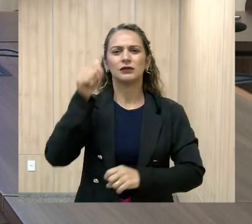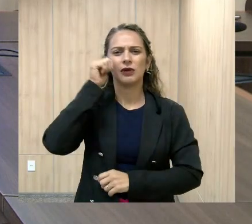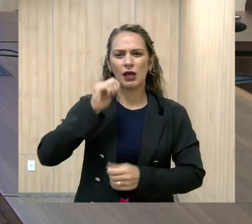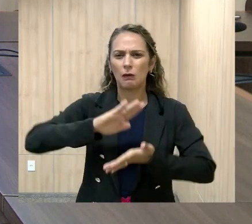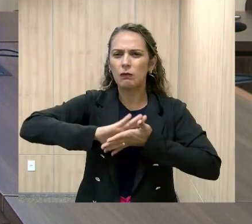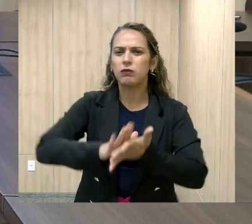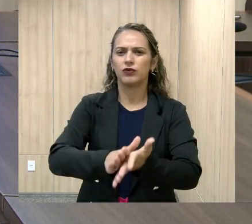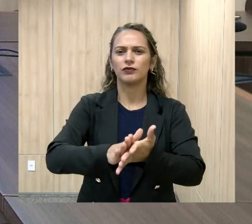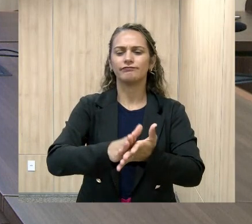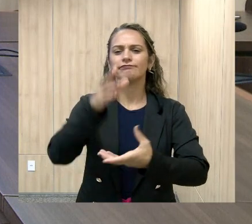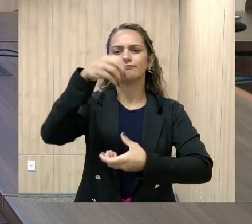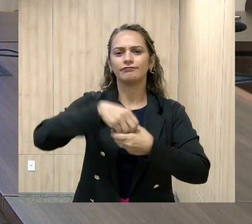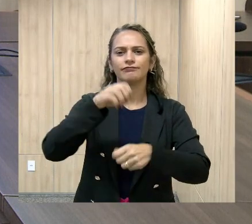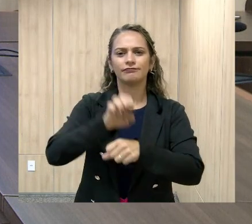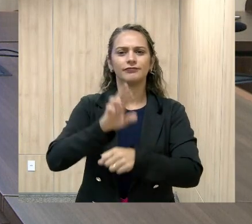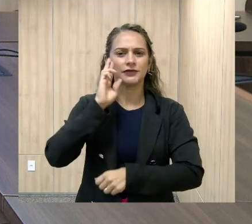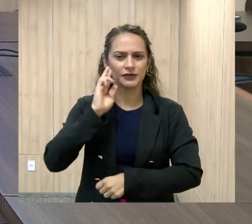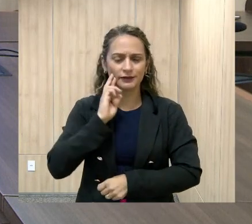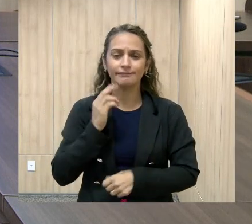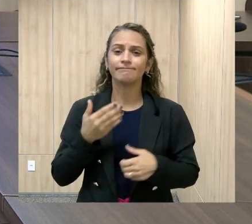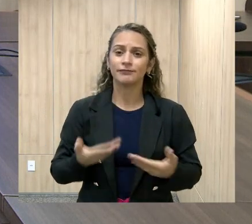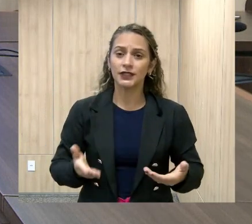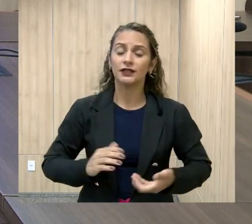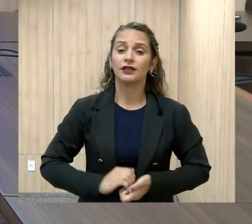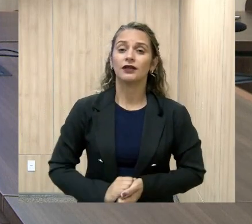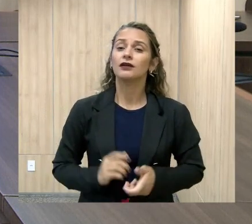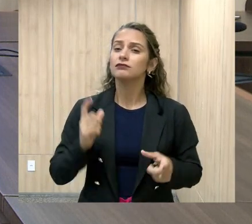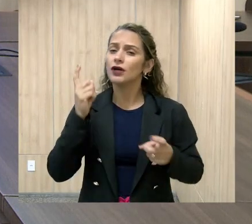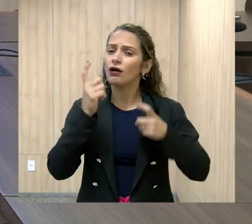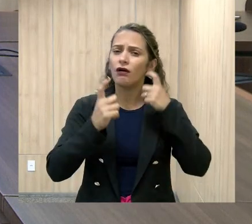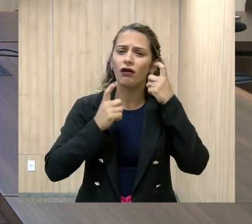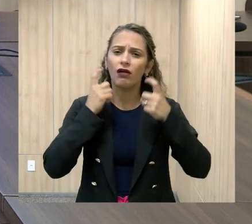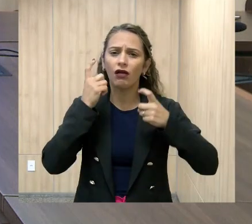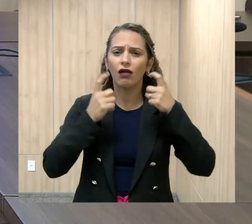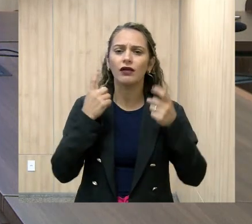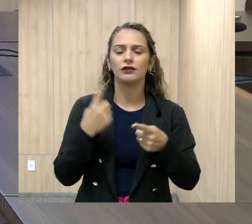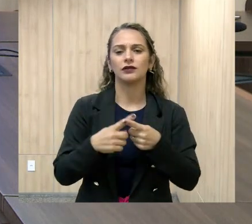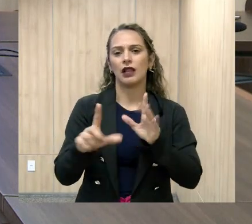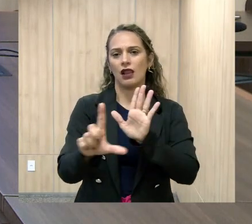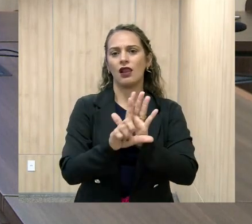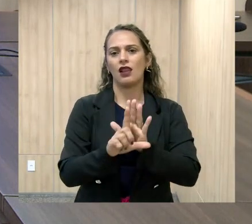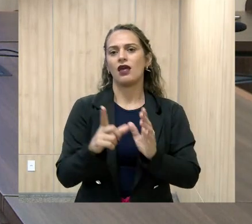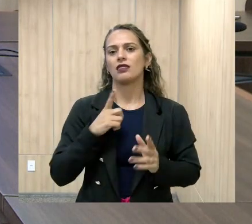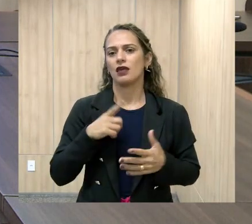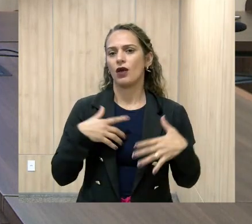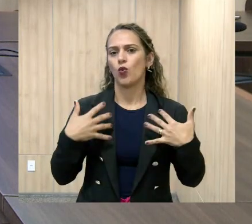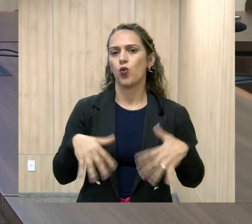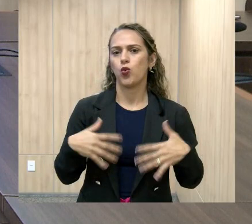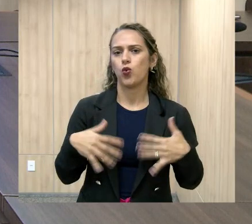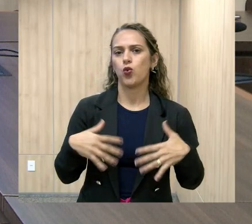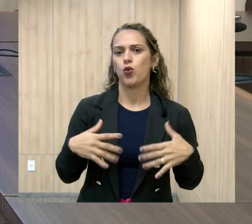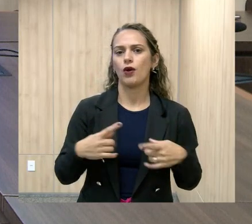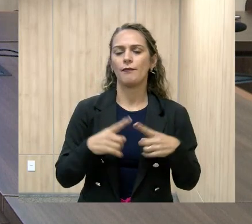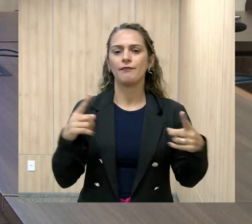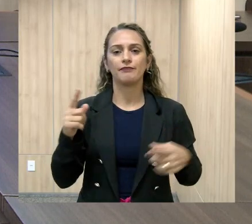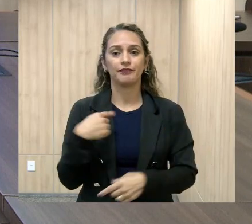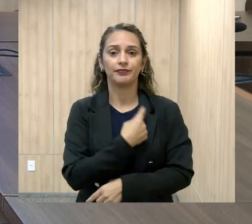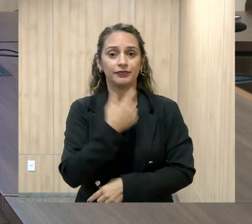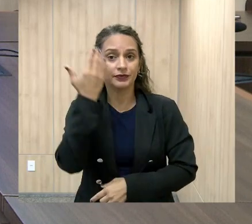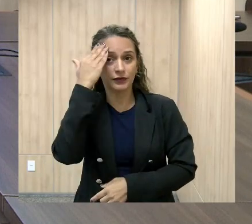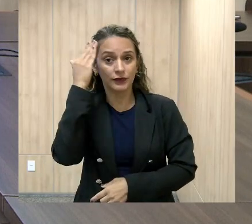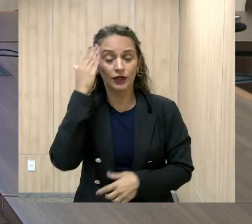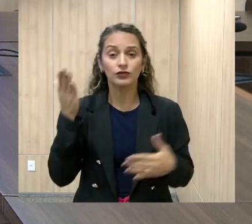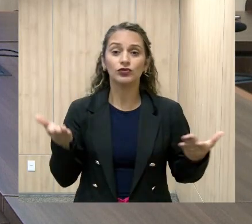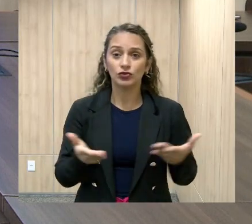especialmente no estado de Rondônia e assim a gente fica muito preocupado porque leis a gente tem muitas leis mas o que a gente